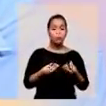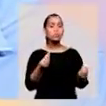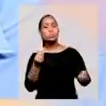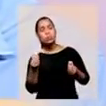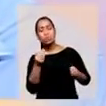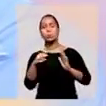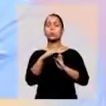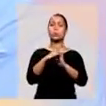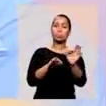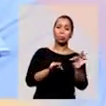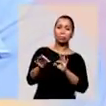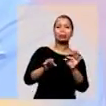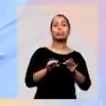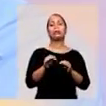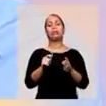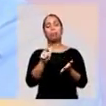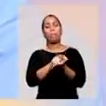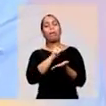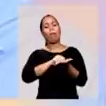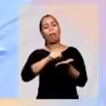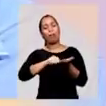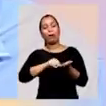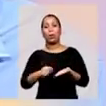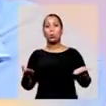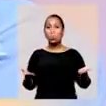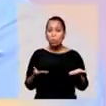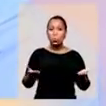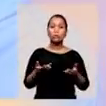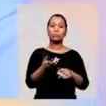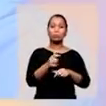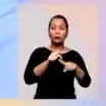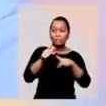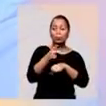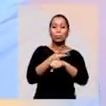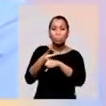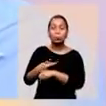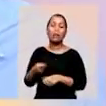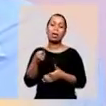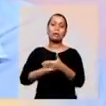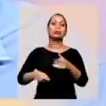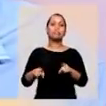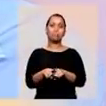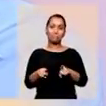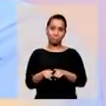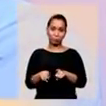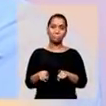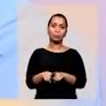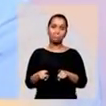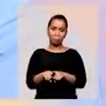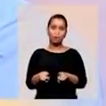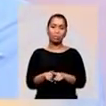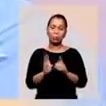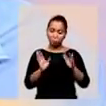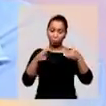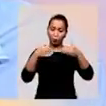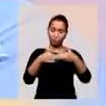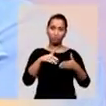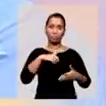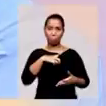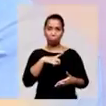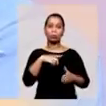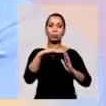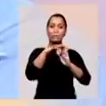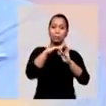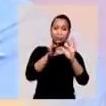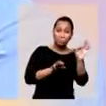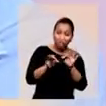Como? Fazendo um planejamento, colocando no papel. Hoje, para se buscar emprego, exige também assertividade, existe um foco, né?